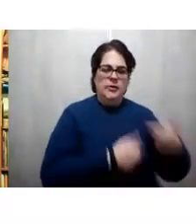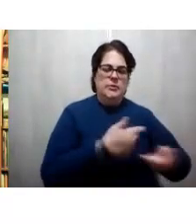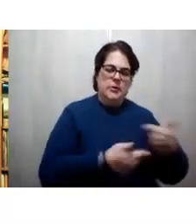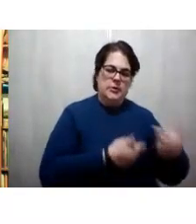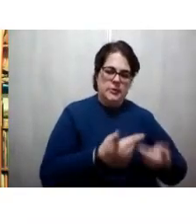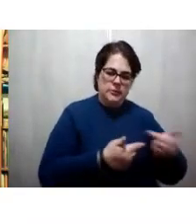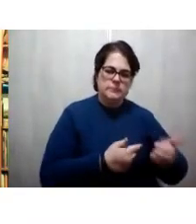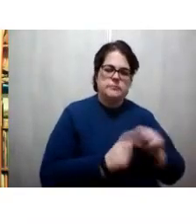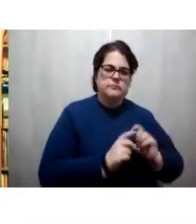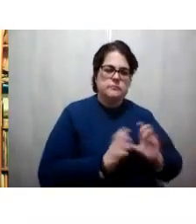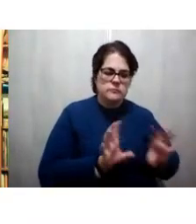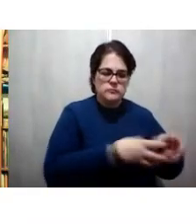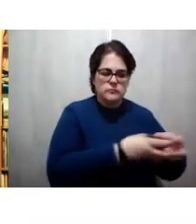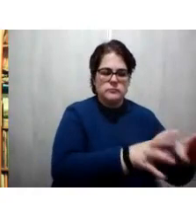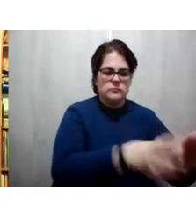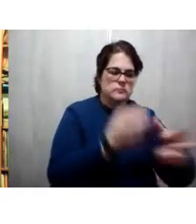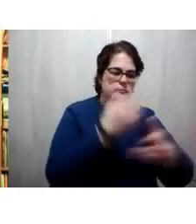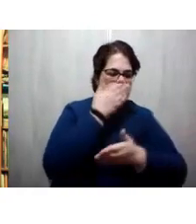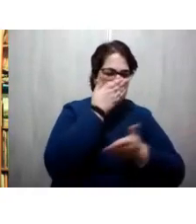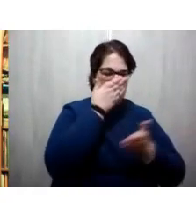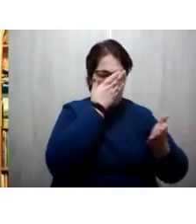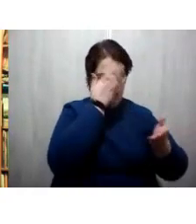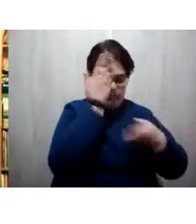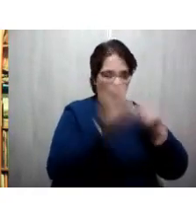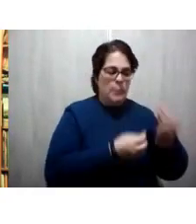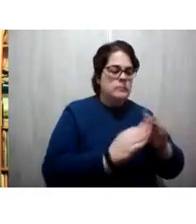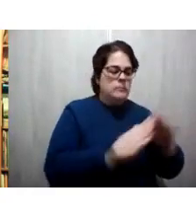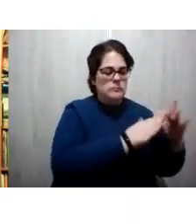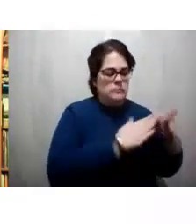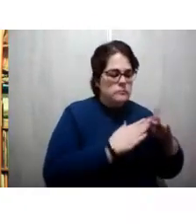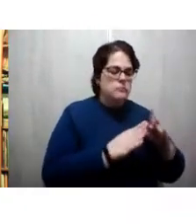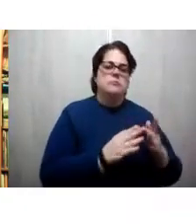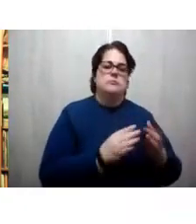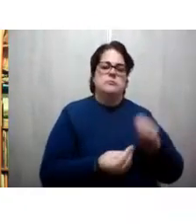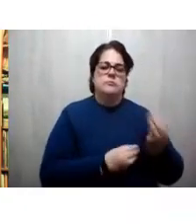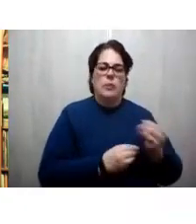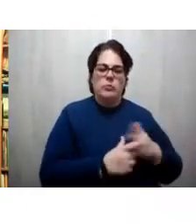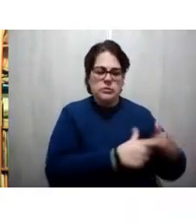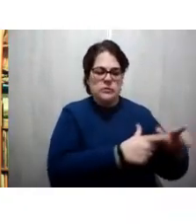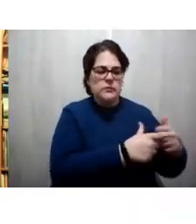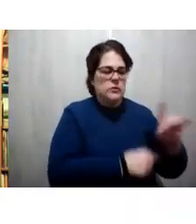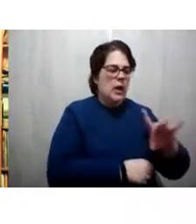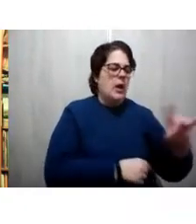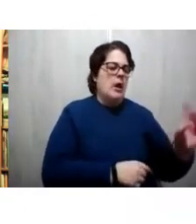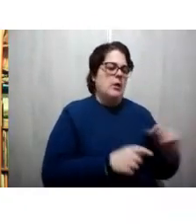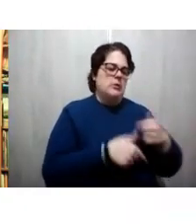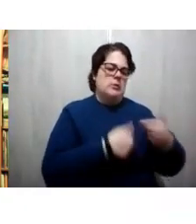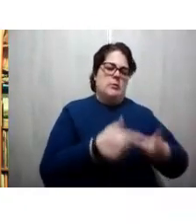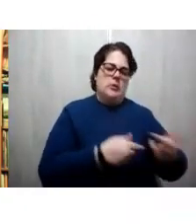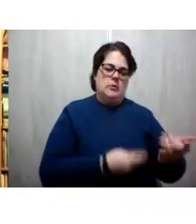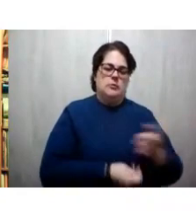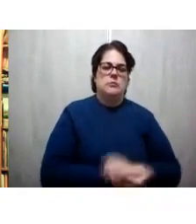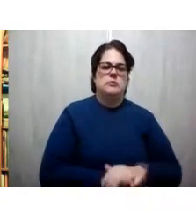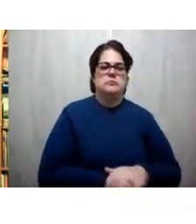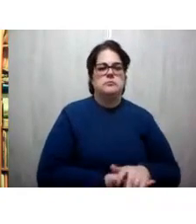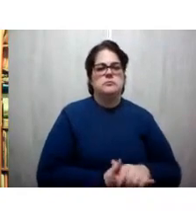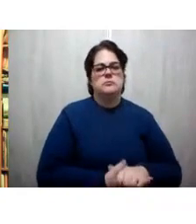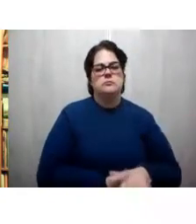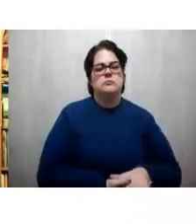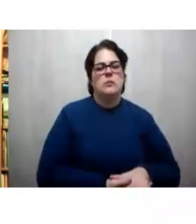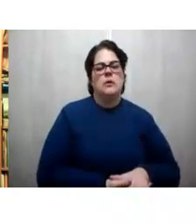cada escola, por entrar em contato, como serão divididas as tarefas de cada dupla. Nós fizemos também,